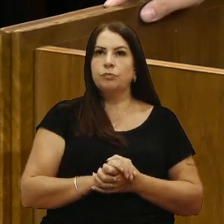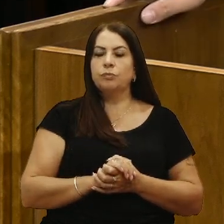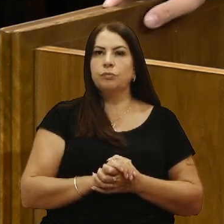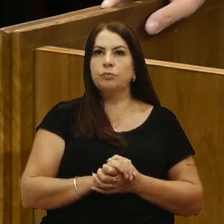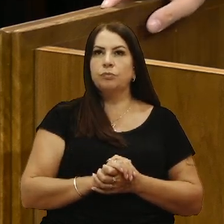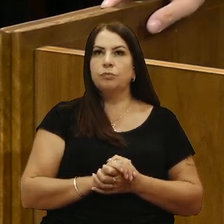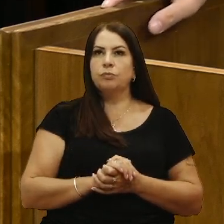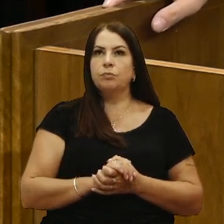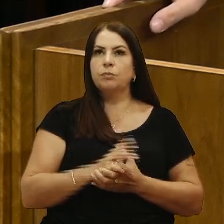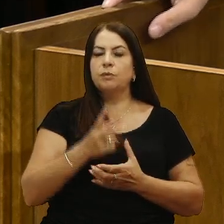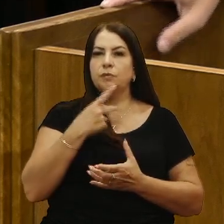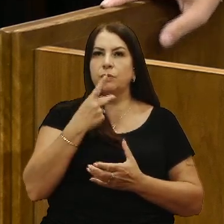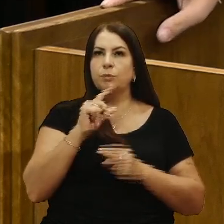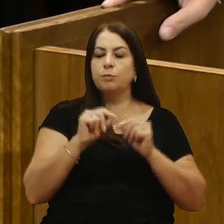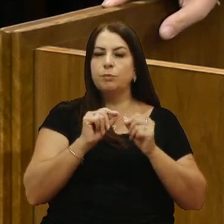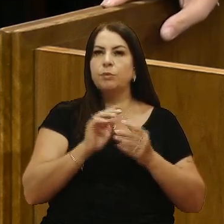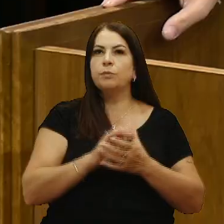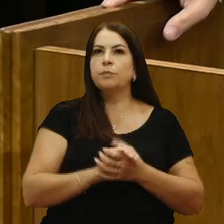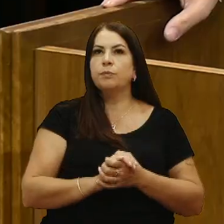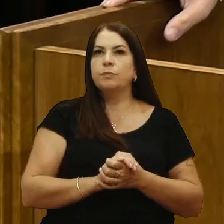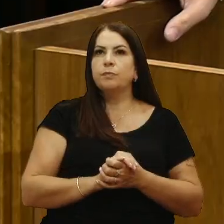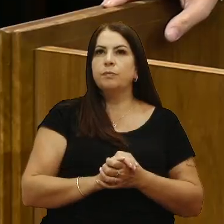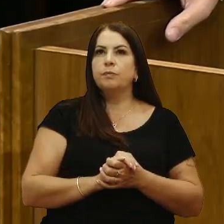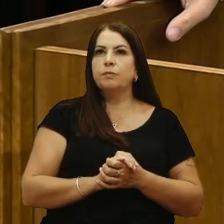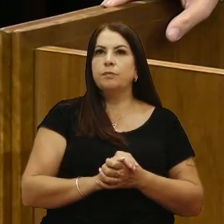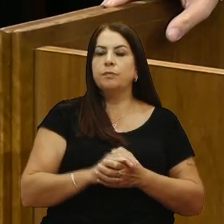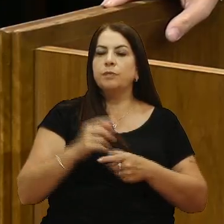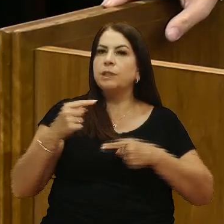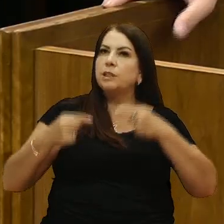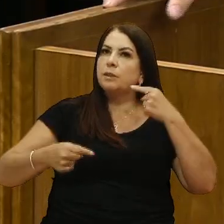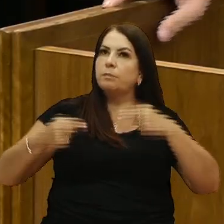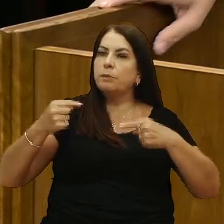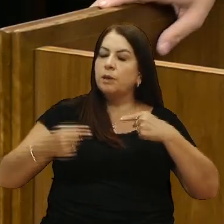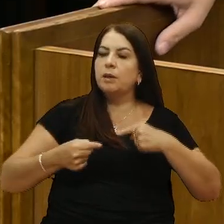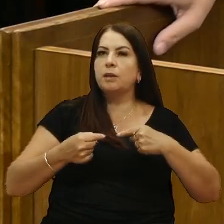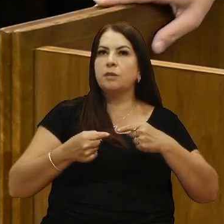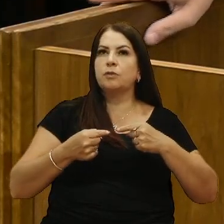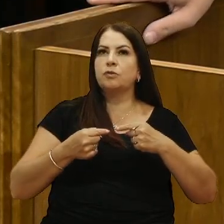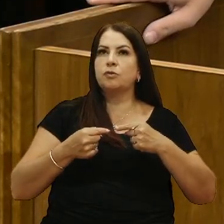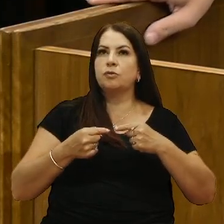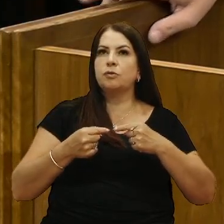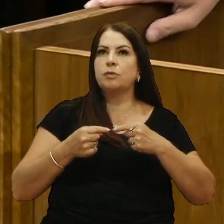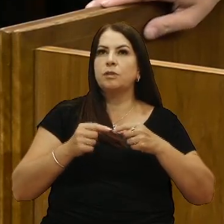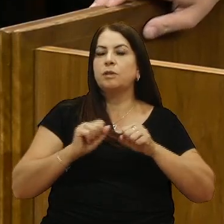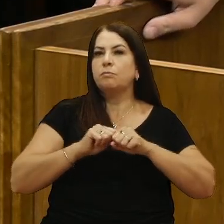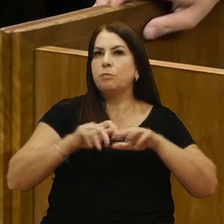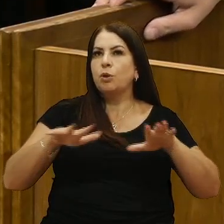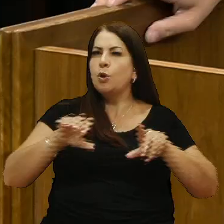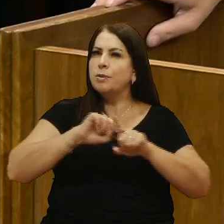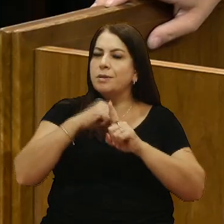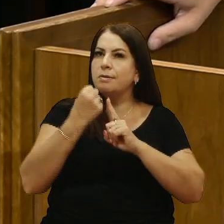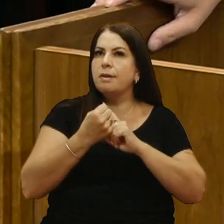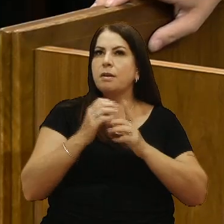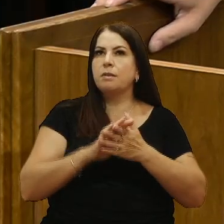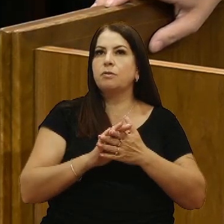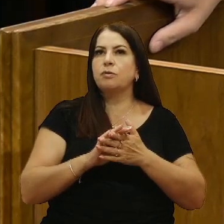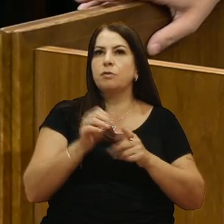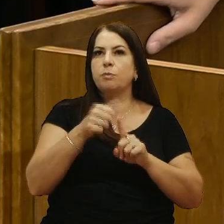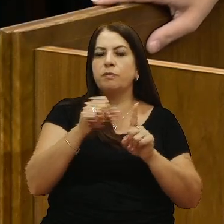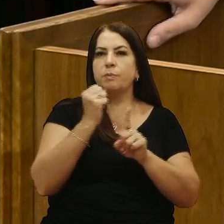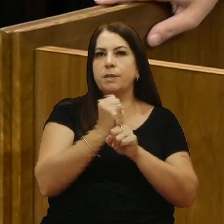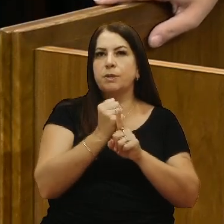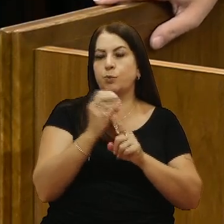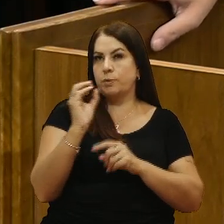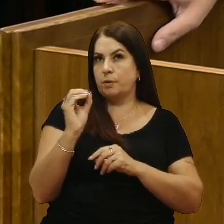para poder falar um pouco sobre esse debate, né, que tem tomado a nossa sociedade também, sobre o feminicídio